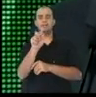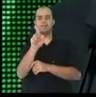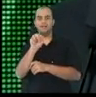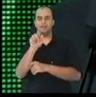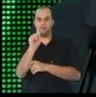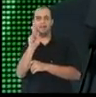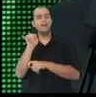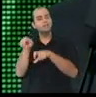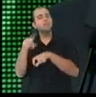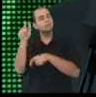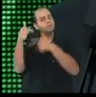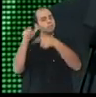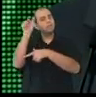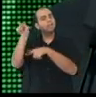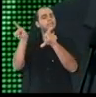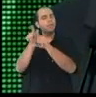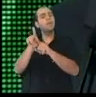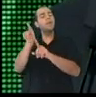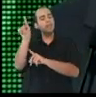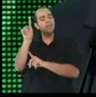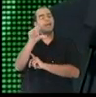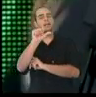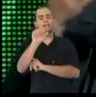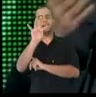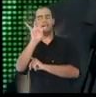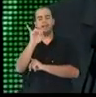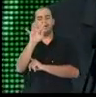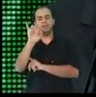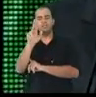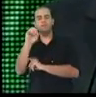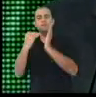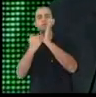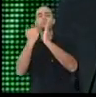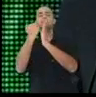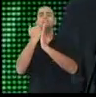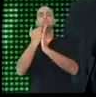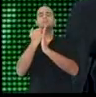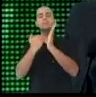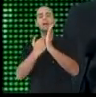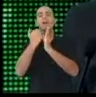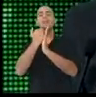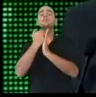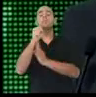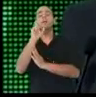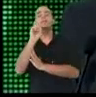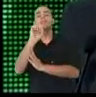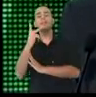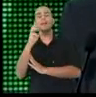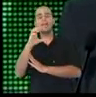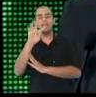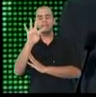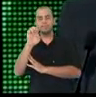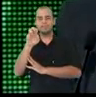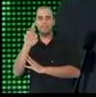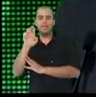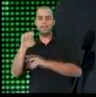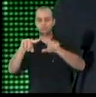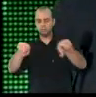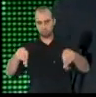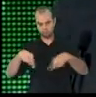país que fez uma reforma agrária nos anos 60, que você trabalhou lá, era considerado latifúndio acima de